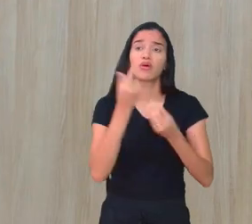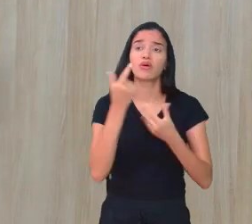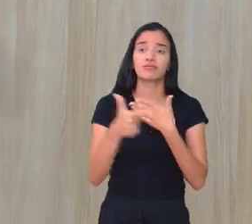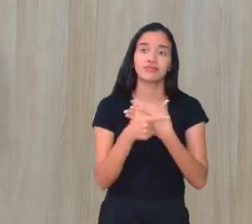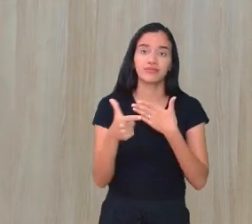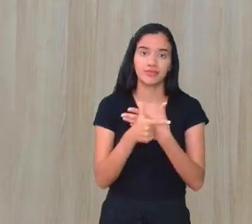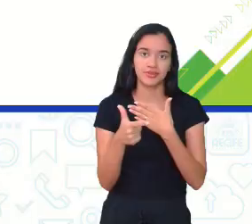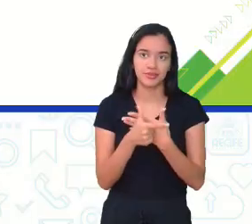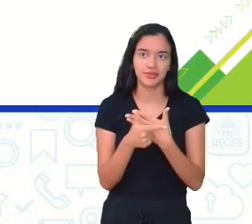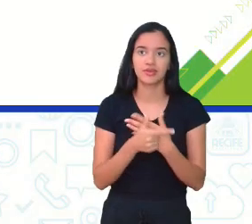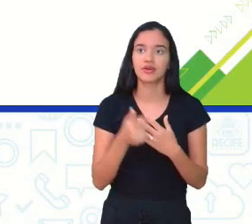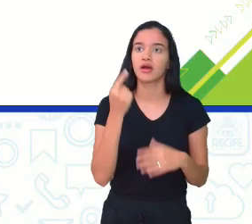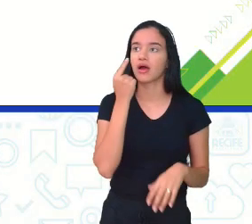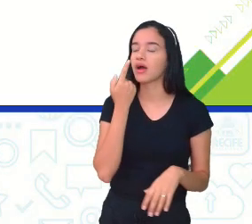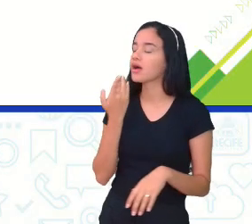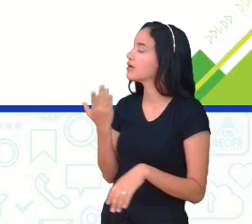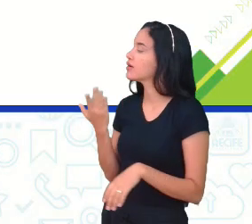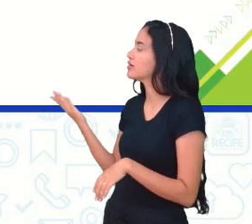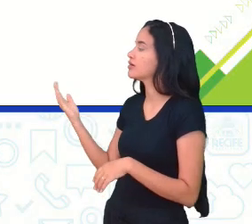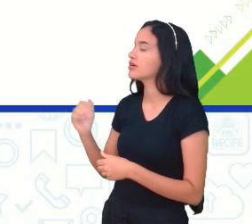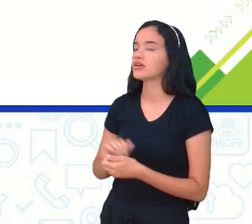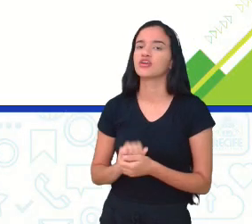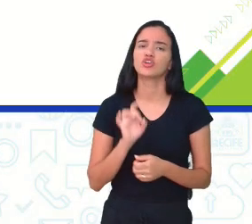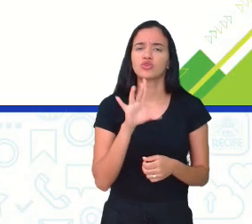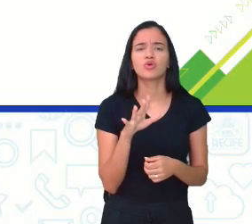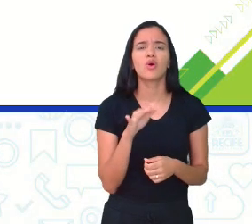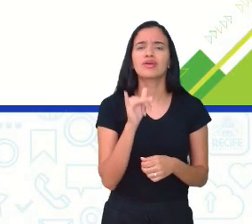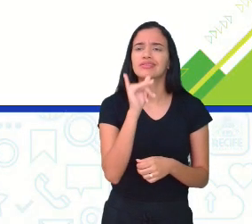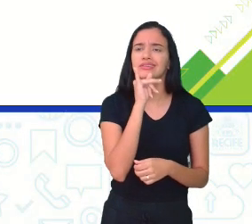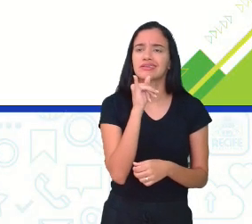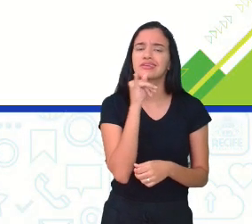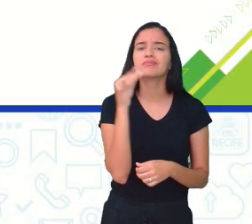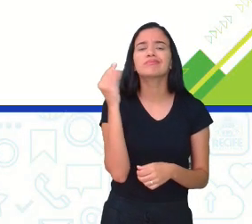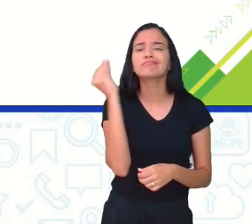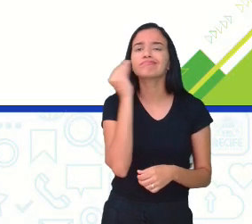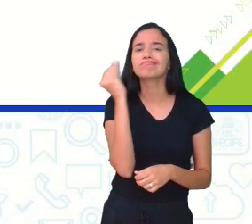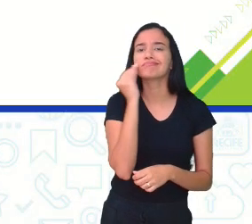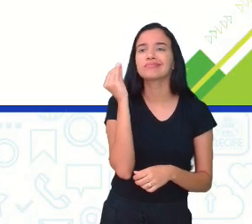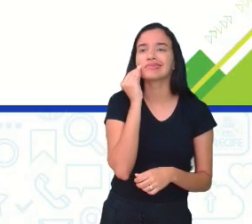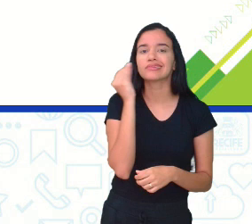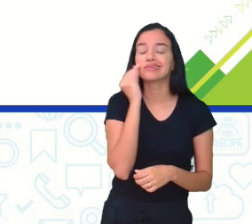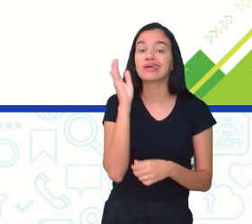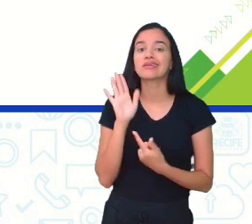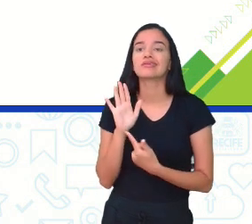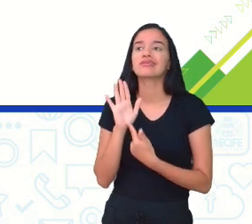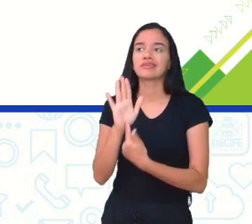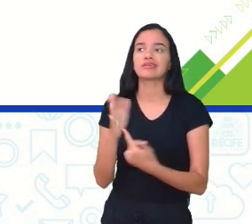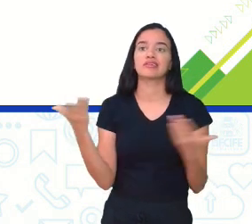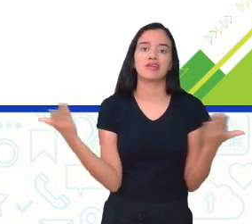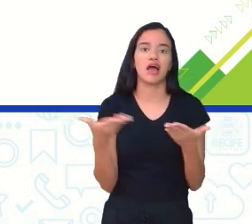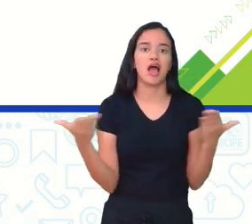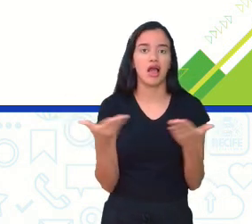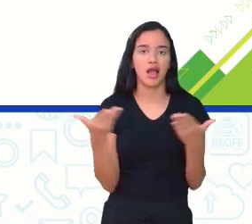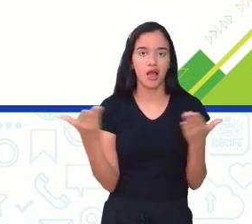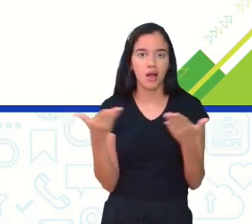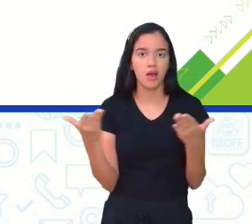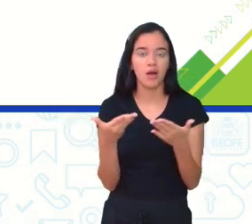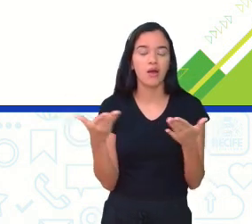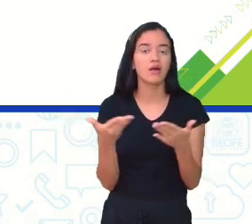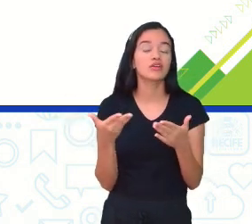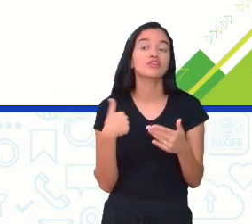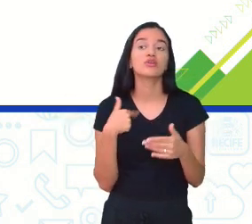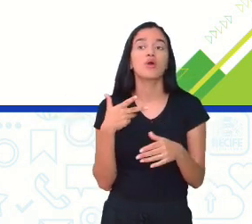funciona. Então, aí, ó, trouxe só esse exemplo, né, de teste, que não é aí o indicado para vocês agora. A referência de